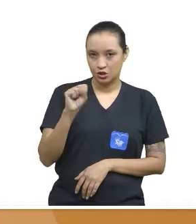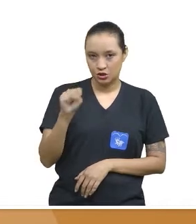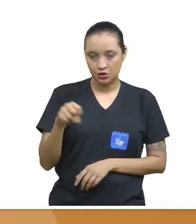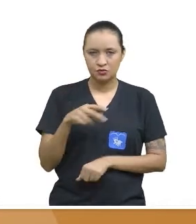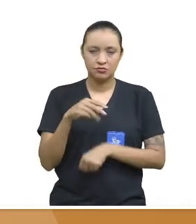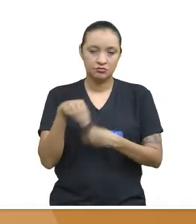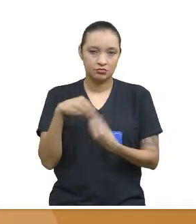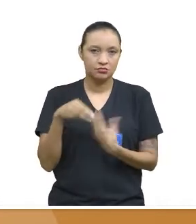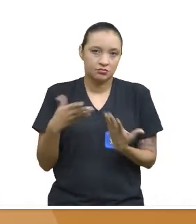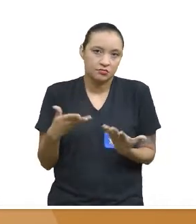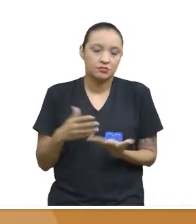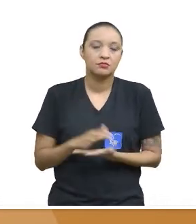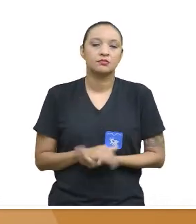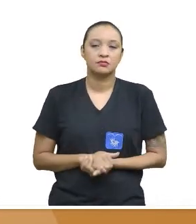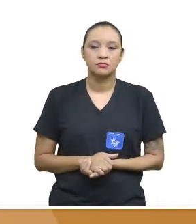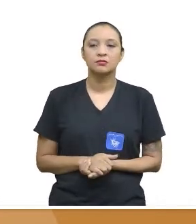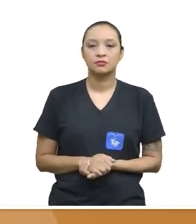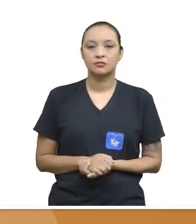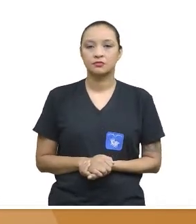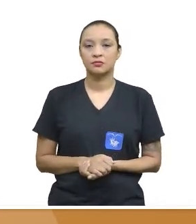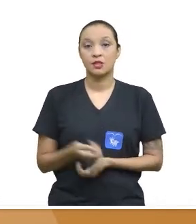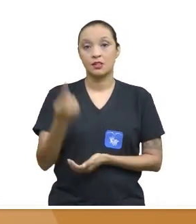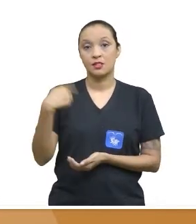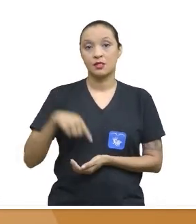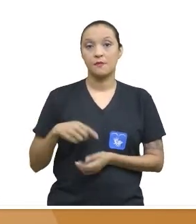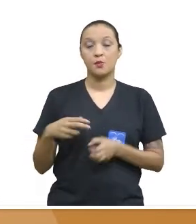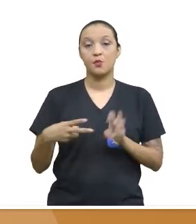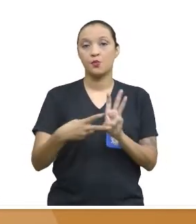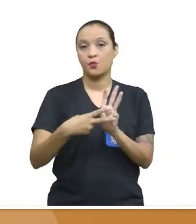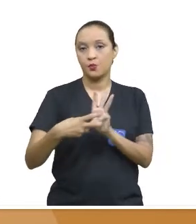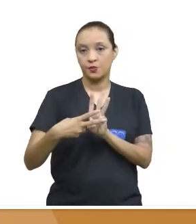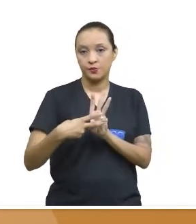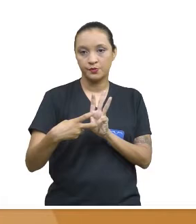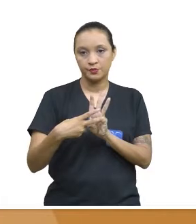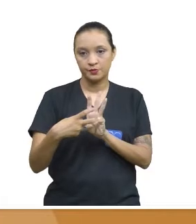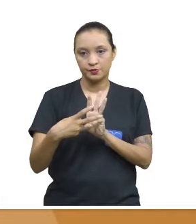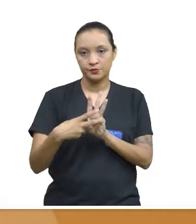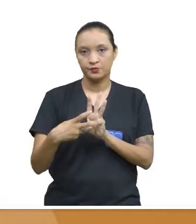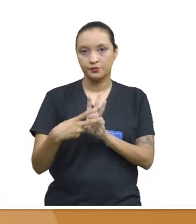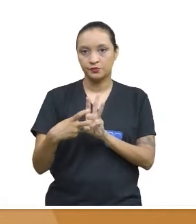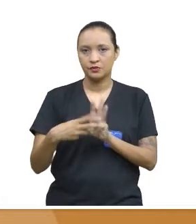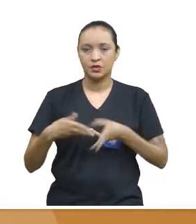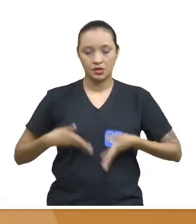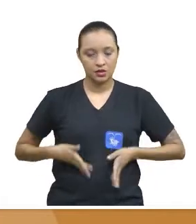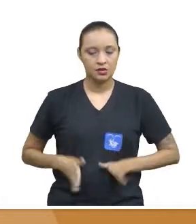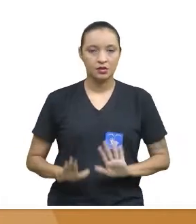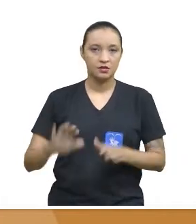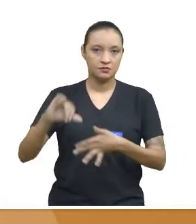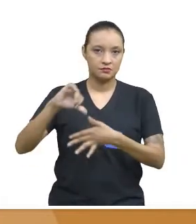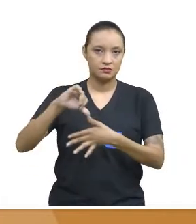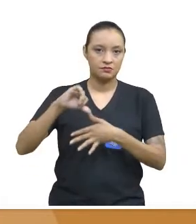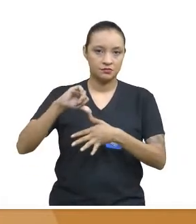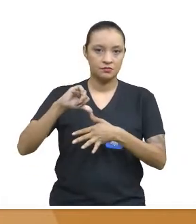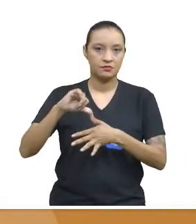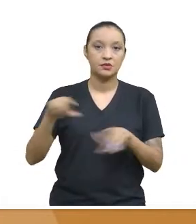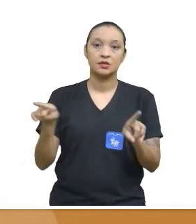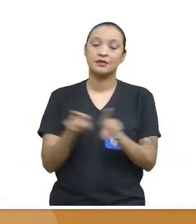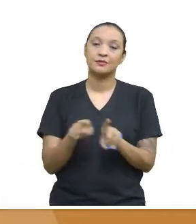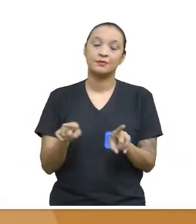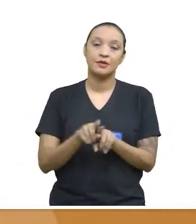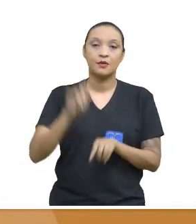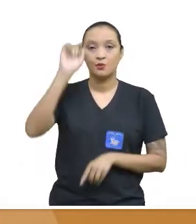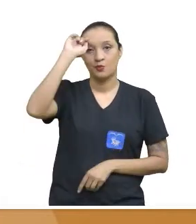Os mestiços. Aí vem os índios, nativos americanos, e os